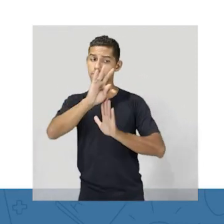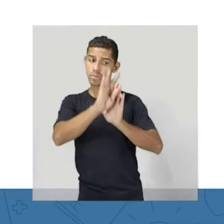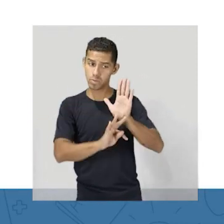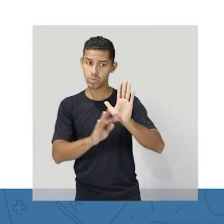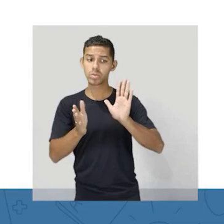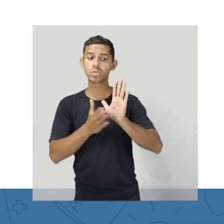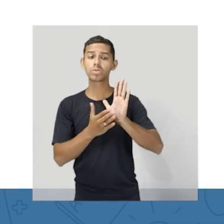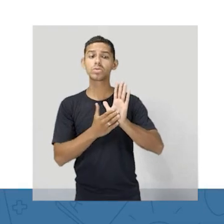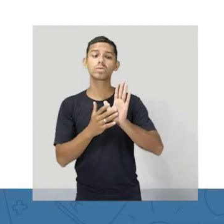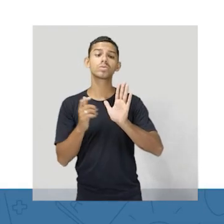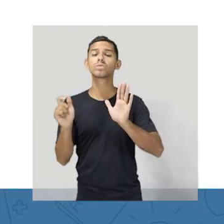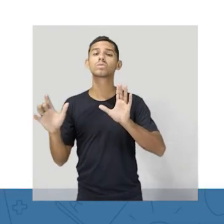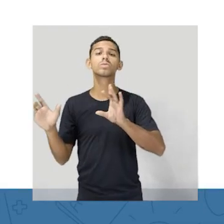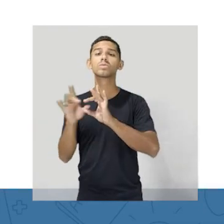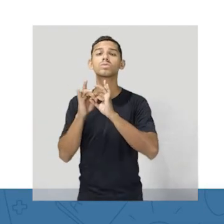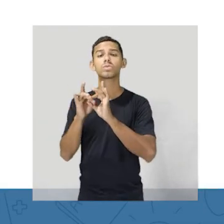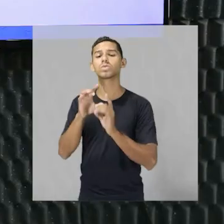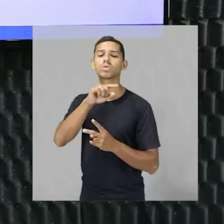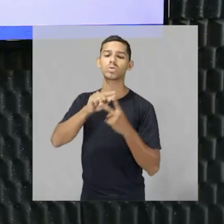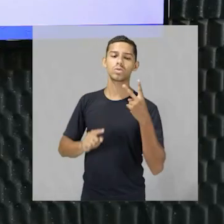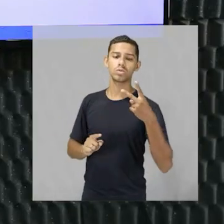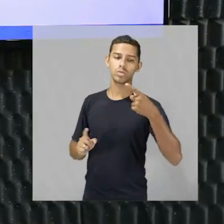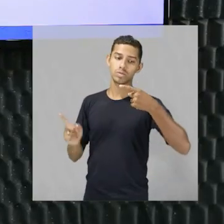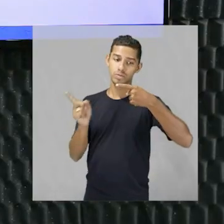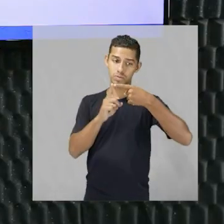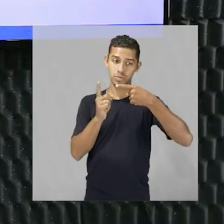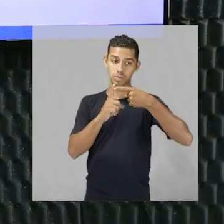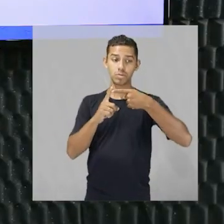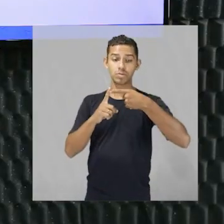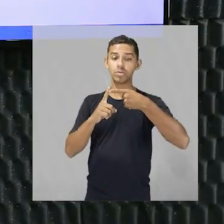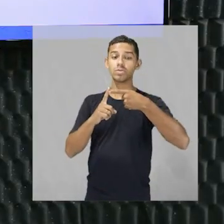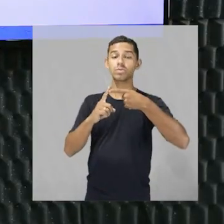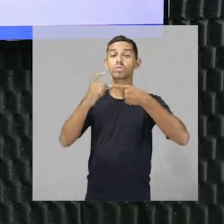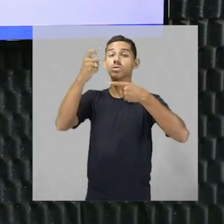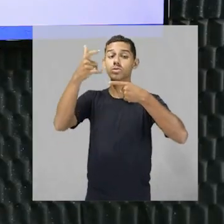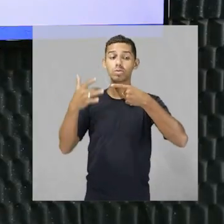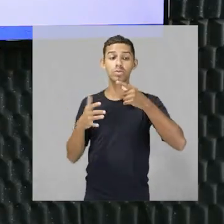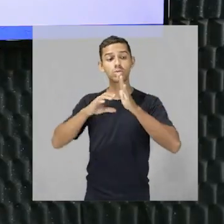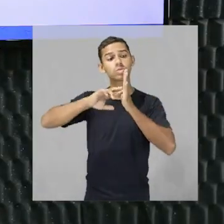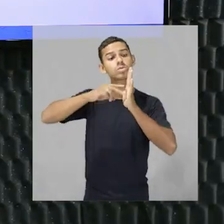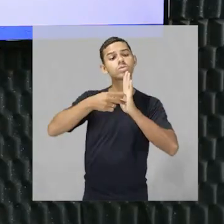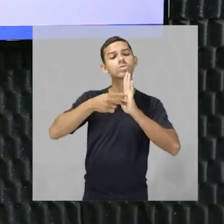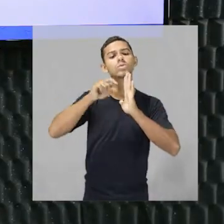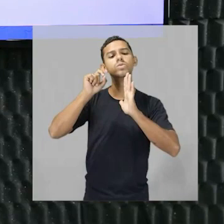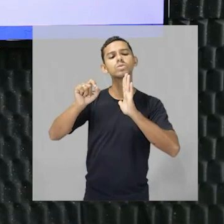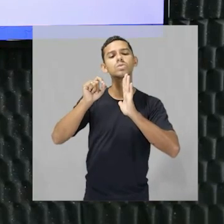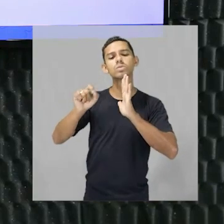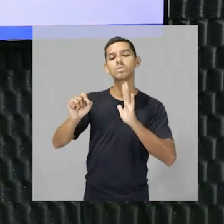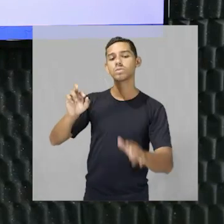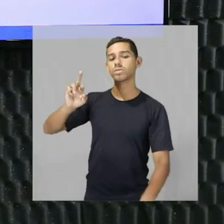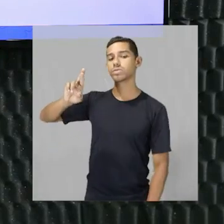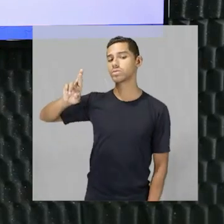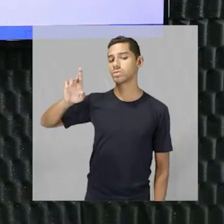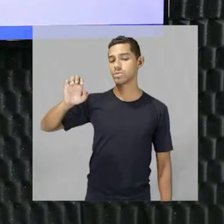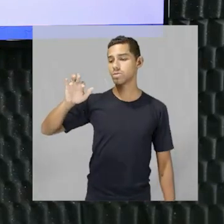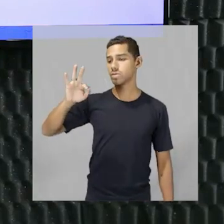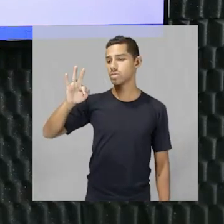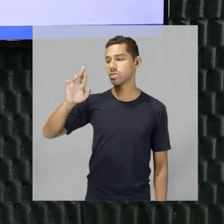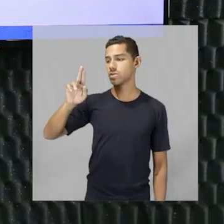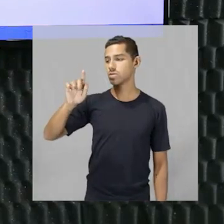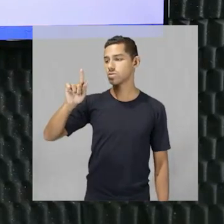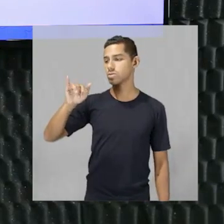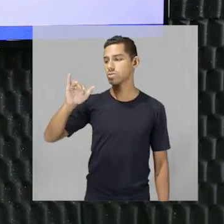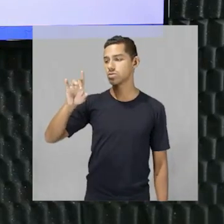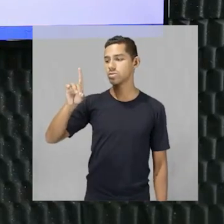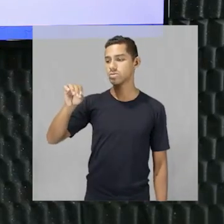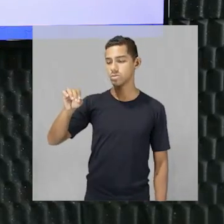associação entre. Duas coisas importantes que eu quero te citar. Primeiramente, conceitual. Marcos, o que é um refugiado? Galera, refugiado